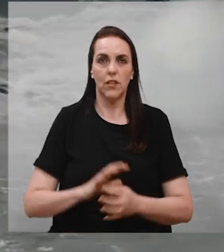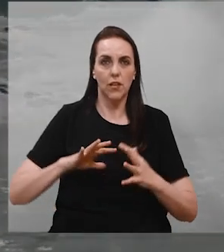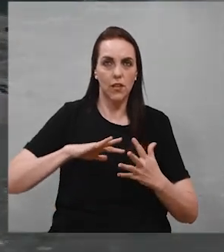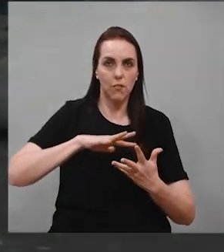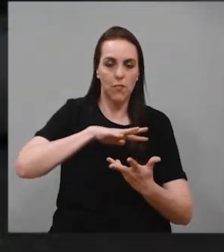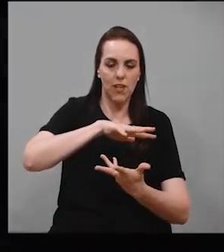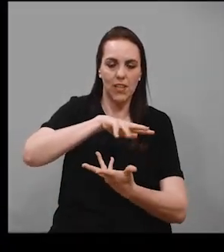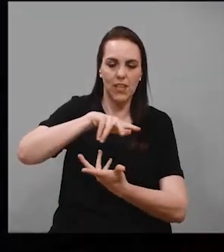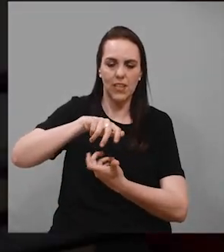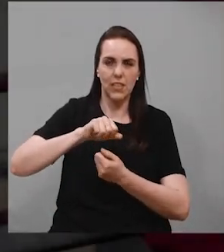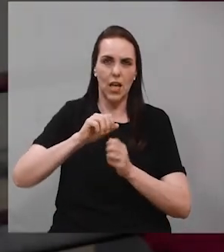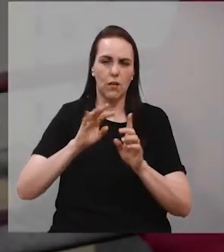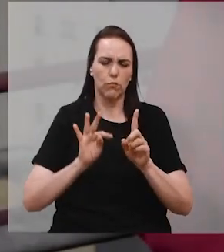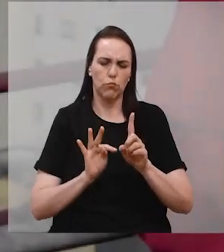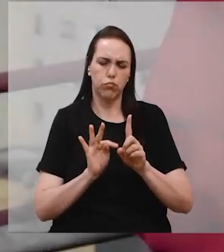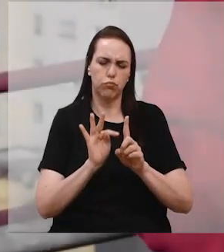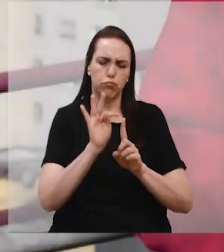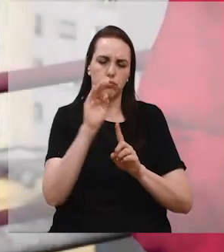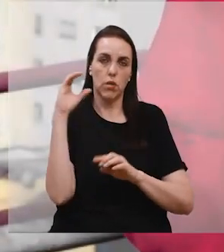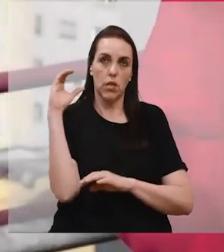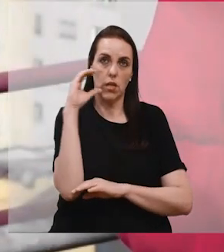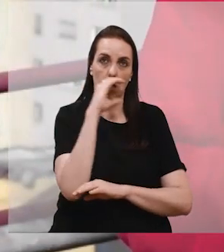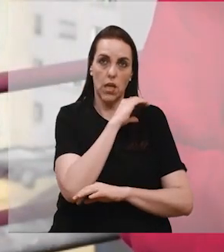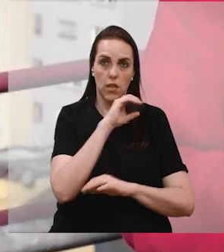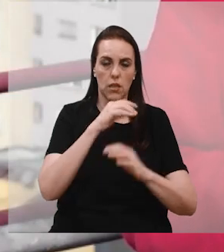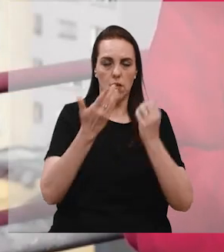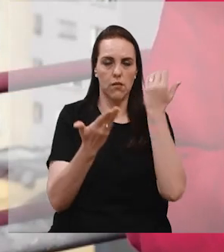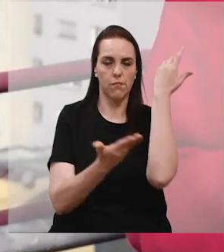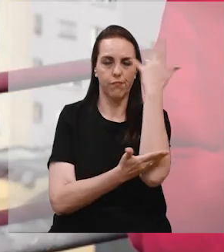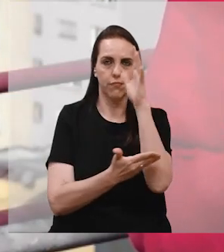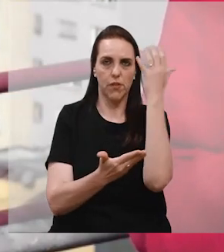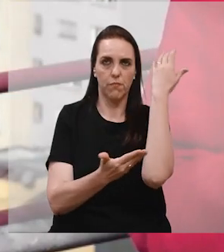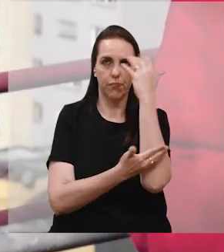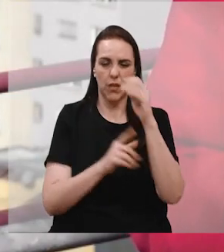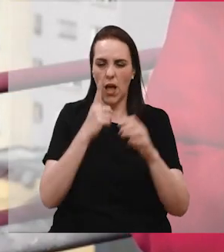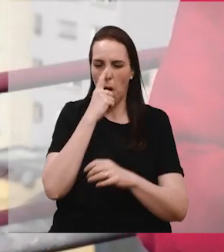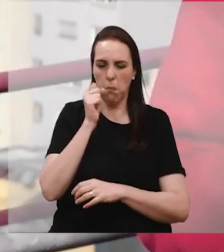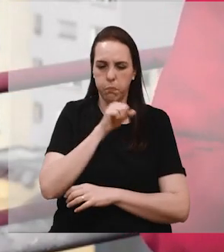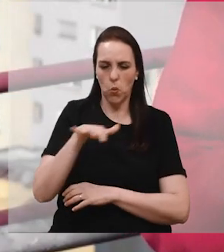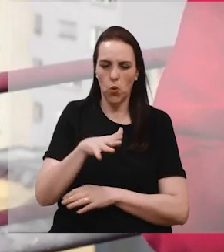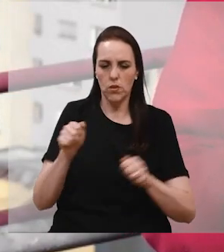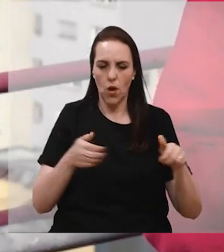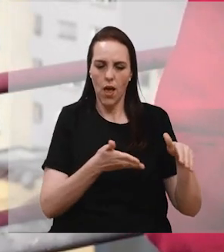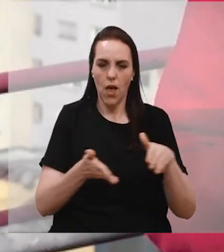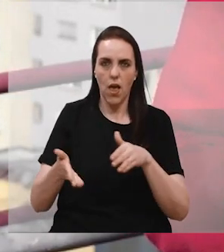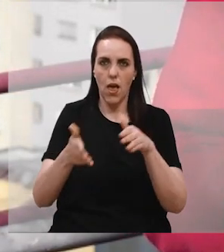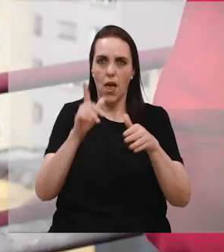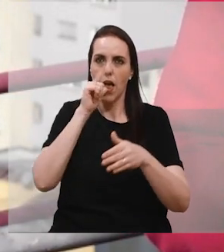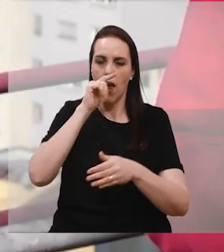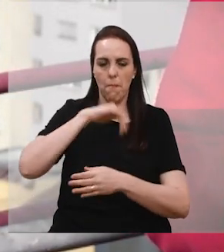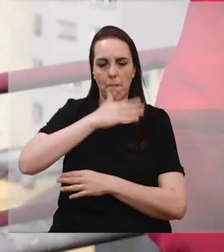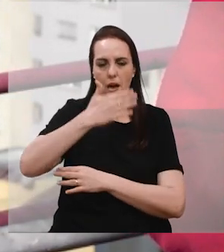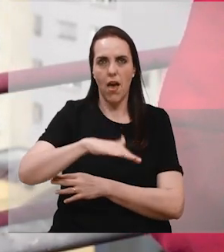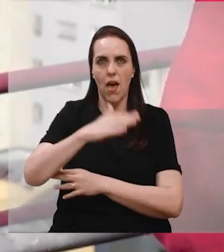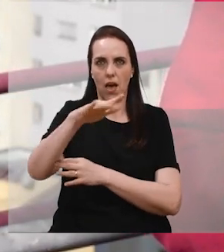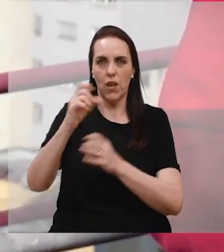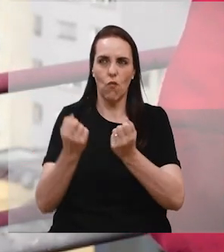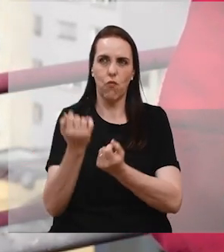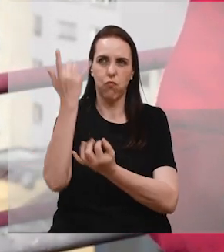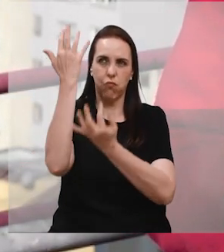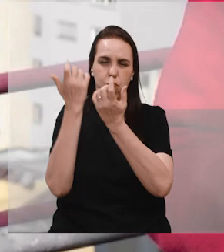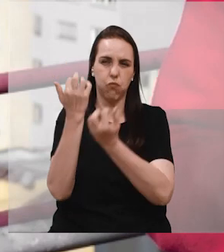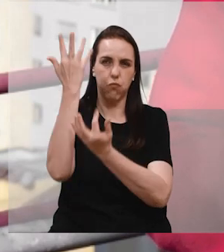O planeta Terra está mais quente. Desmatamento, poluição dos lagos, rios e mares, queima dos